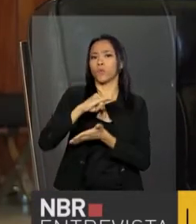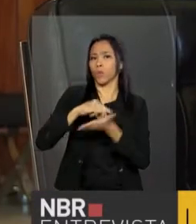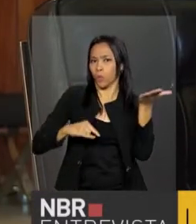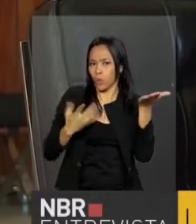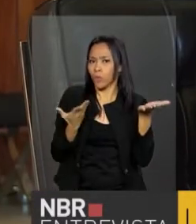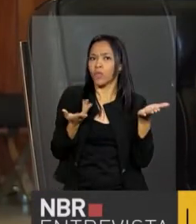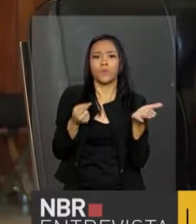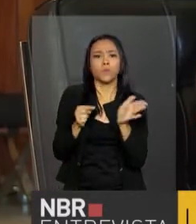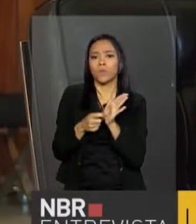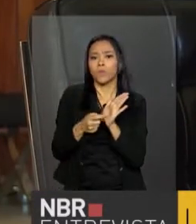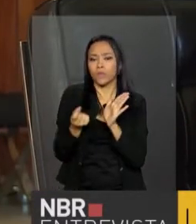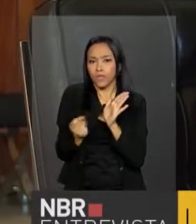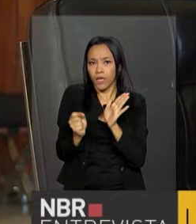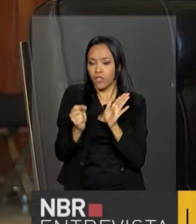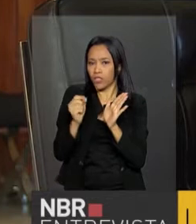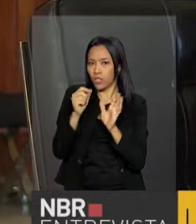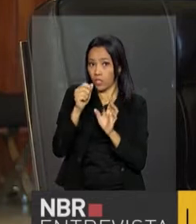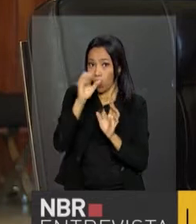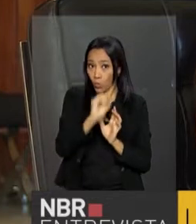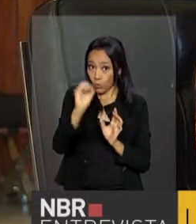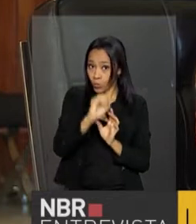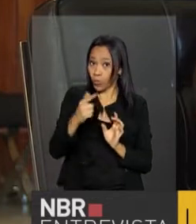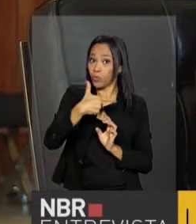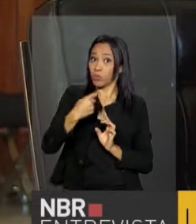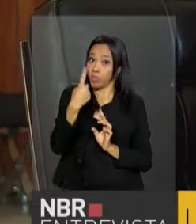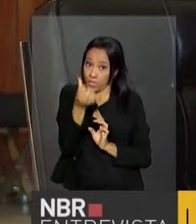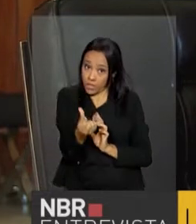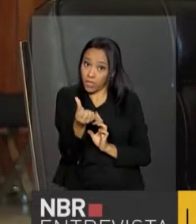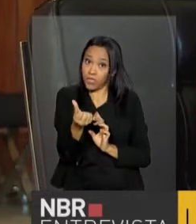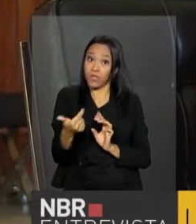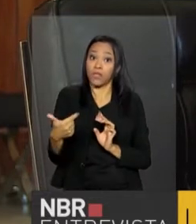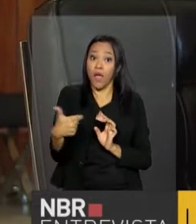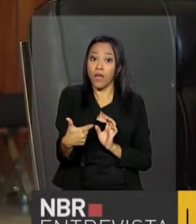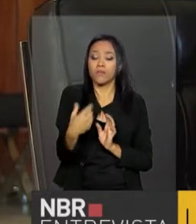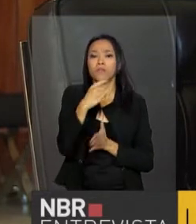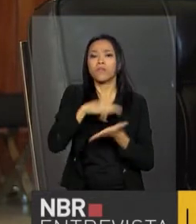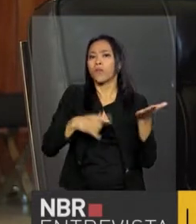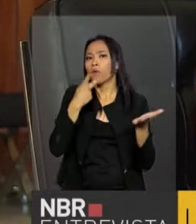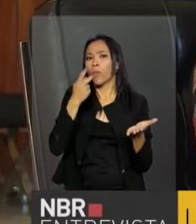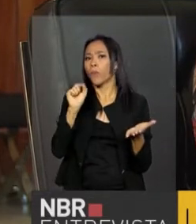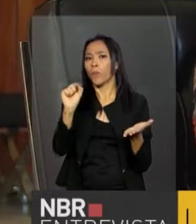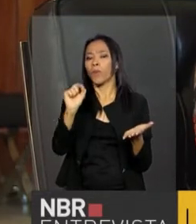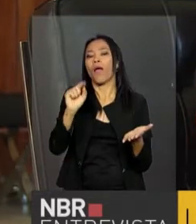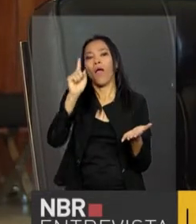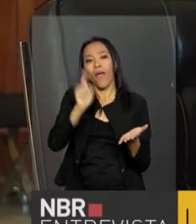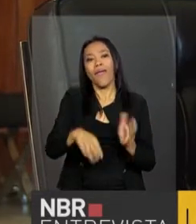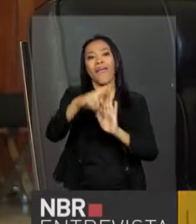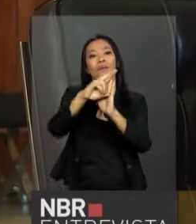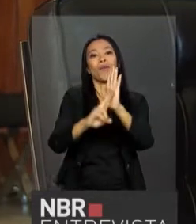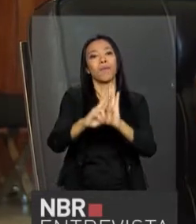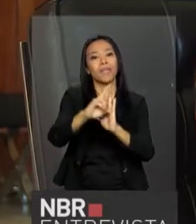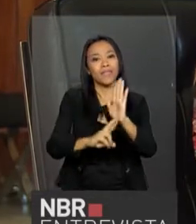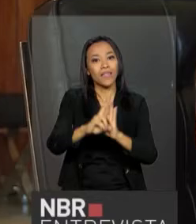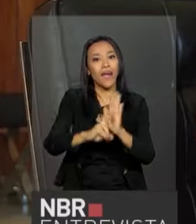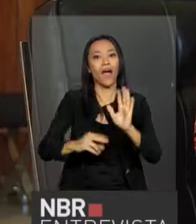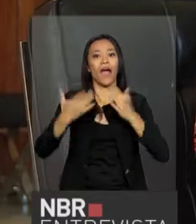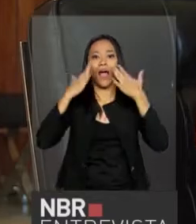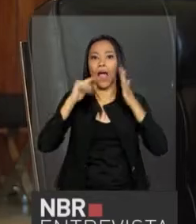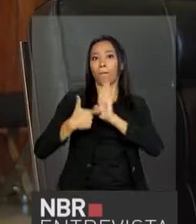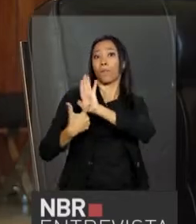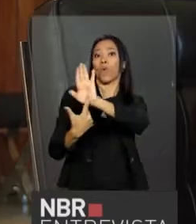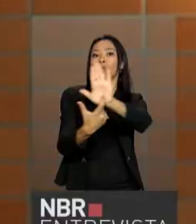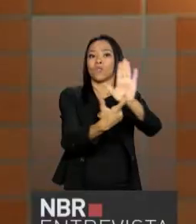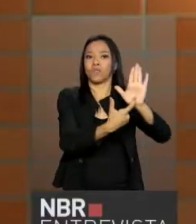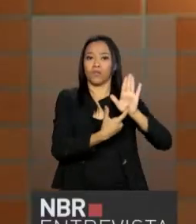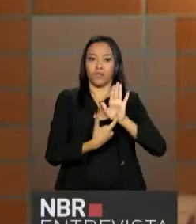de outubro de 2016, que vai regulamentar a exibição, o polo exibidor